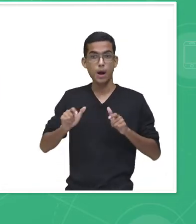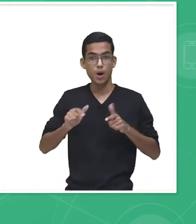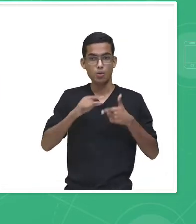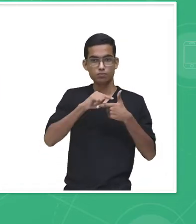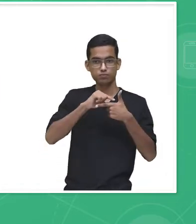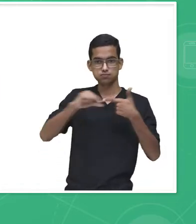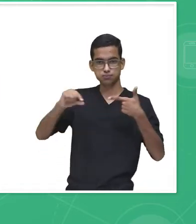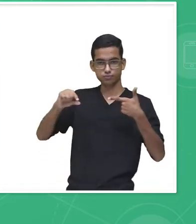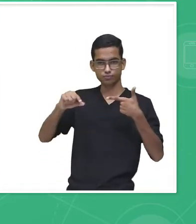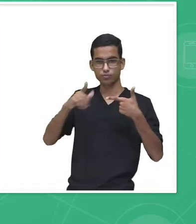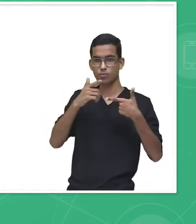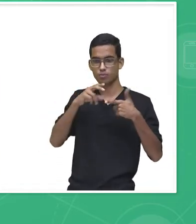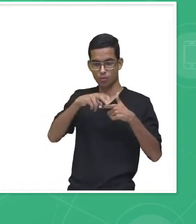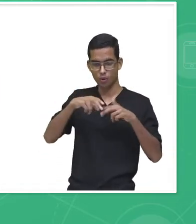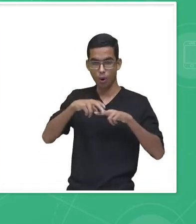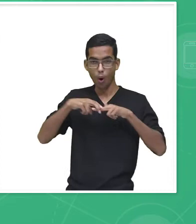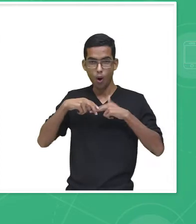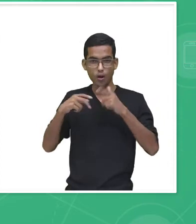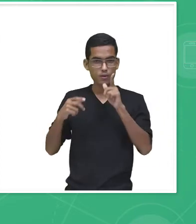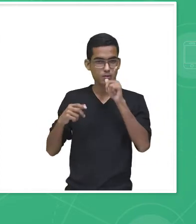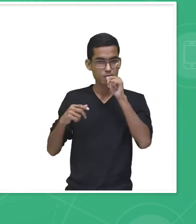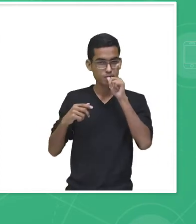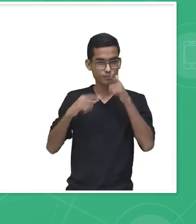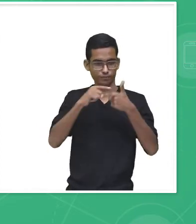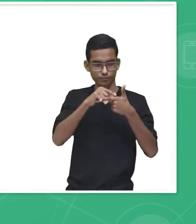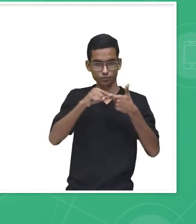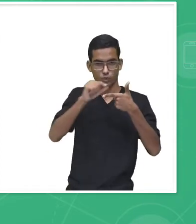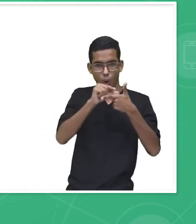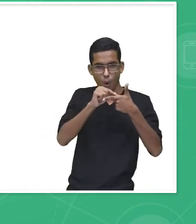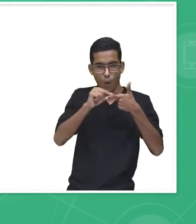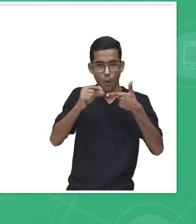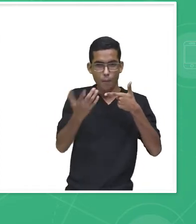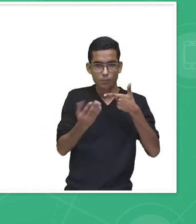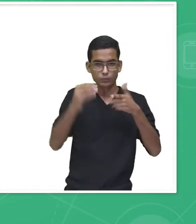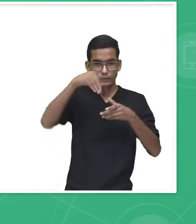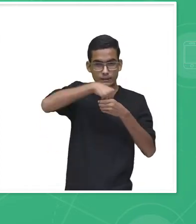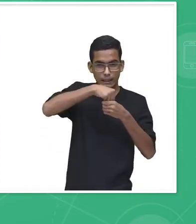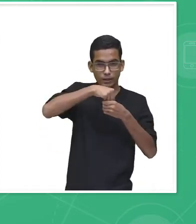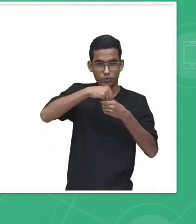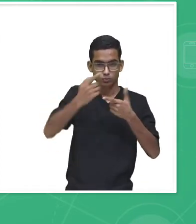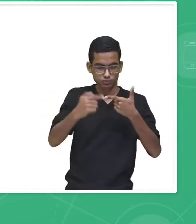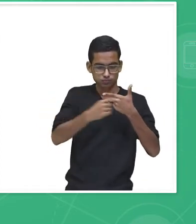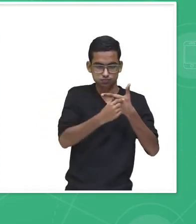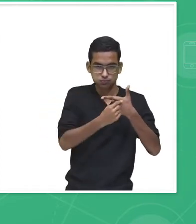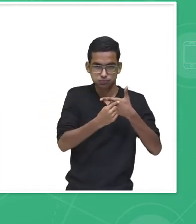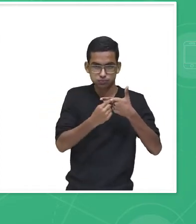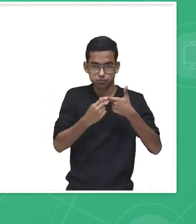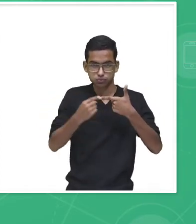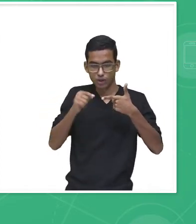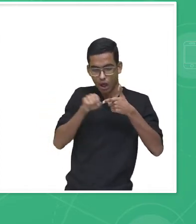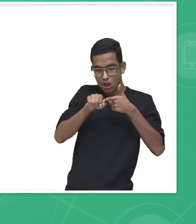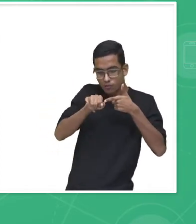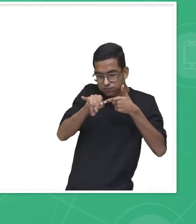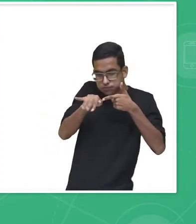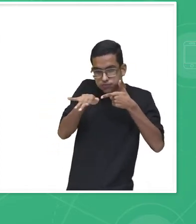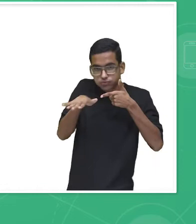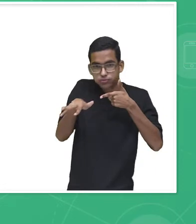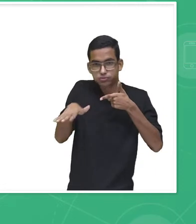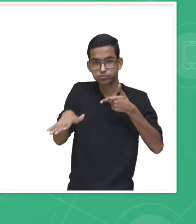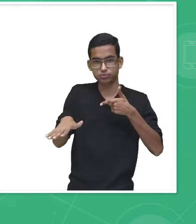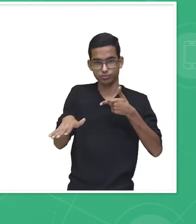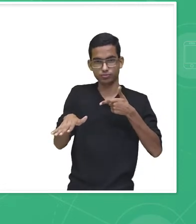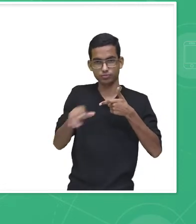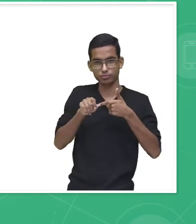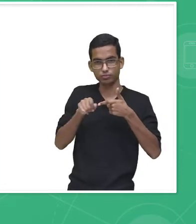esse canal ele vai por dentro do tênis dos homens tá até a região externa do corpo e aí a uretra vai